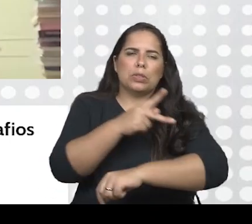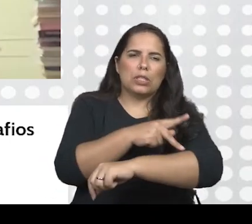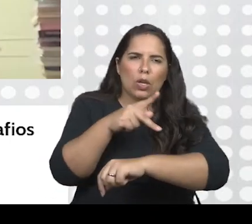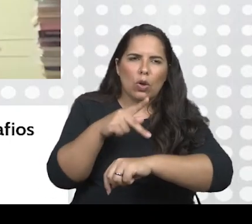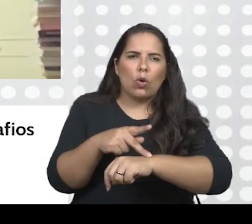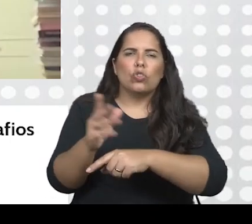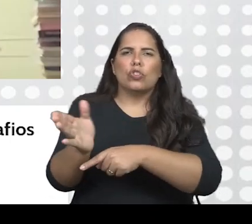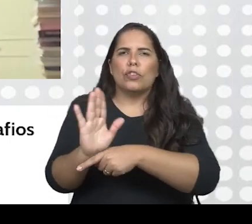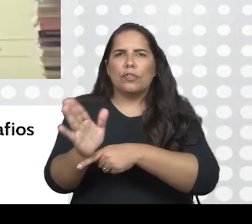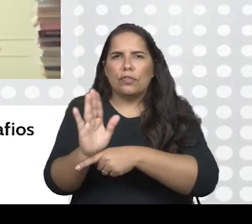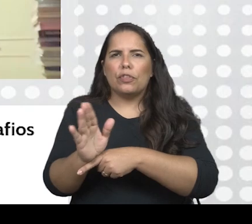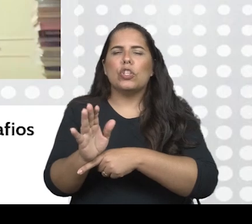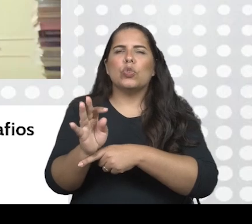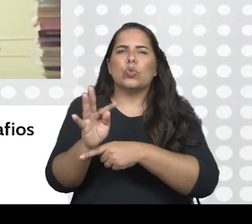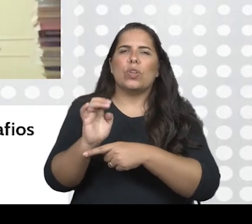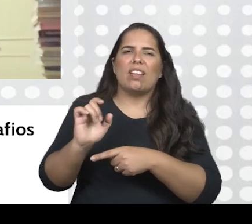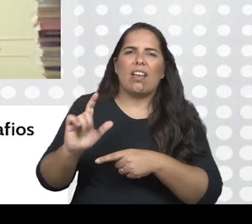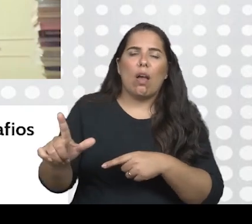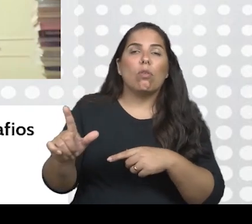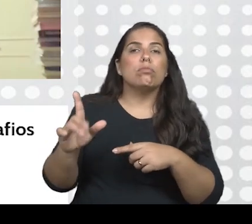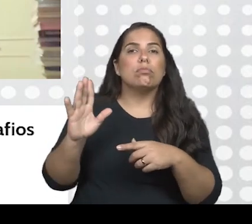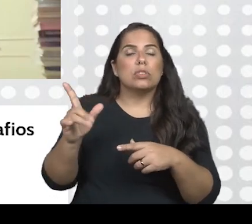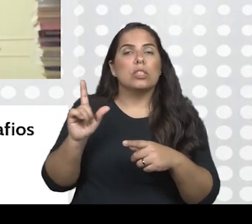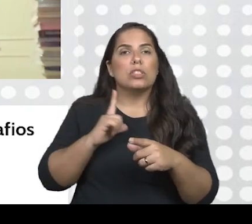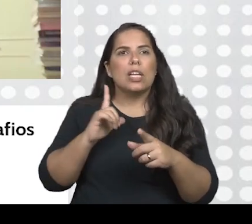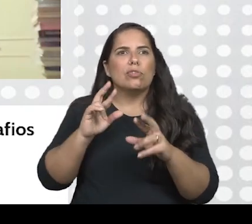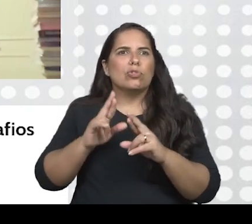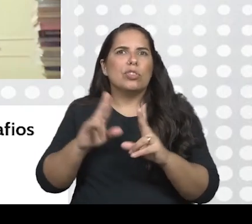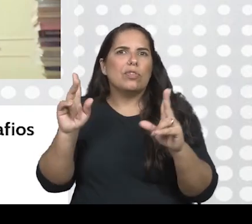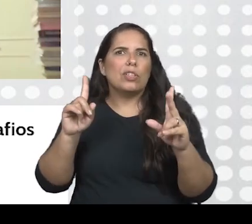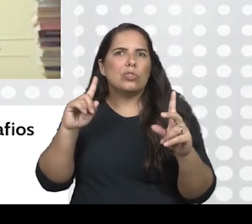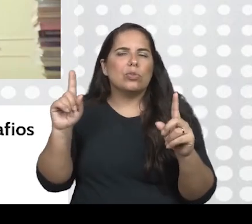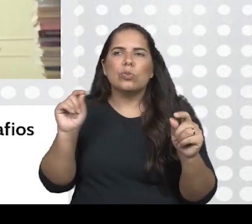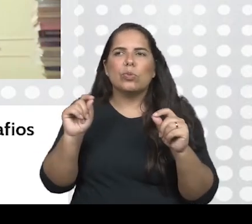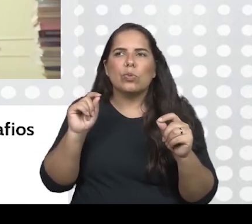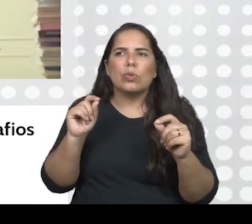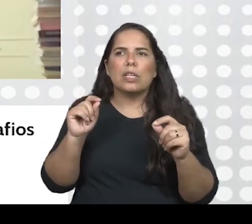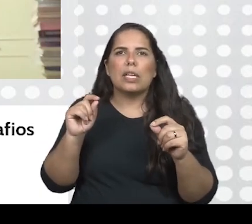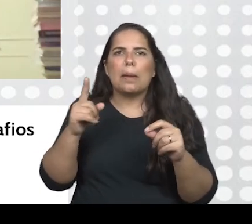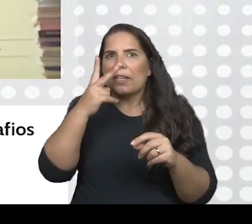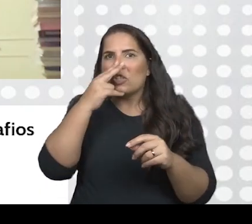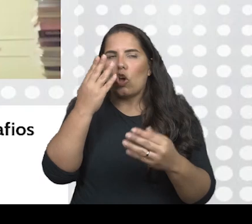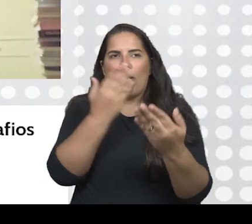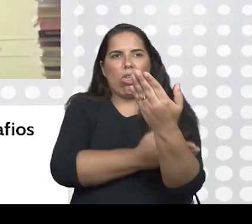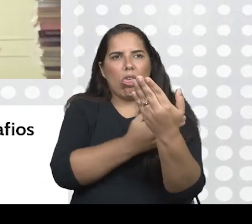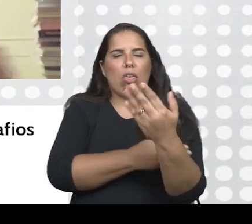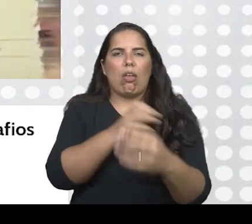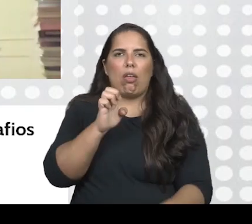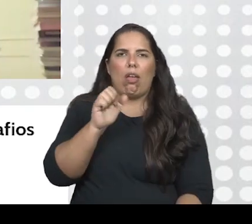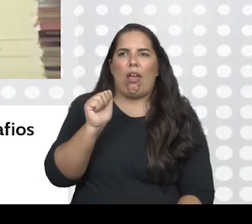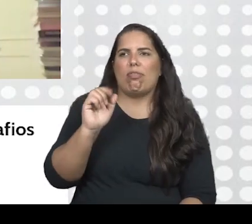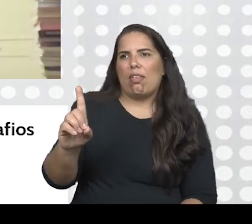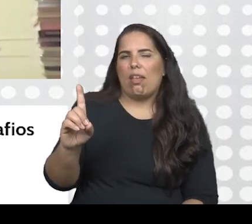com videotutoria, que já fogem de uma perspectiva de apostilamento da EAD,